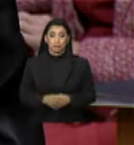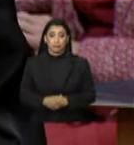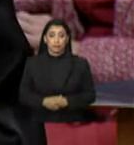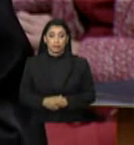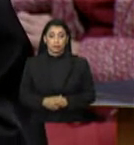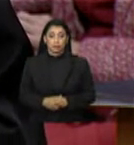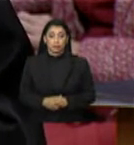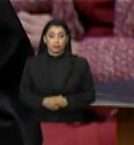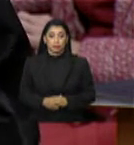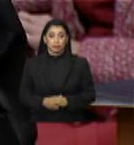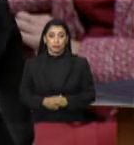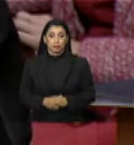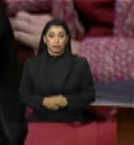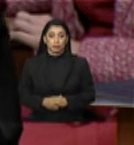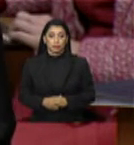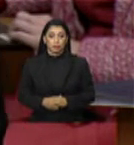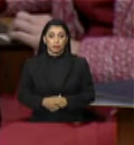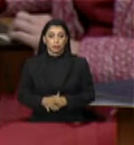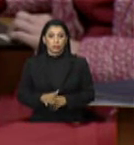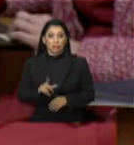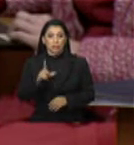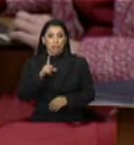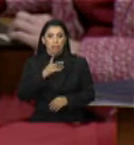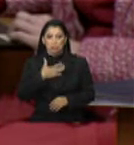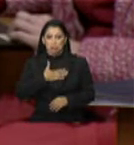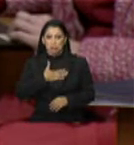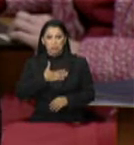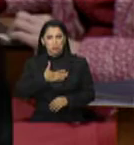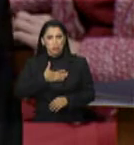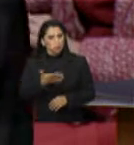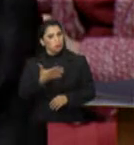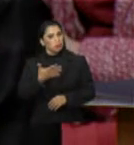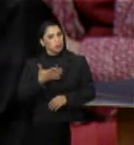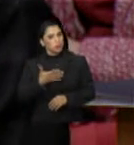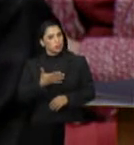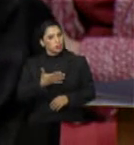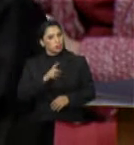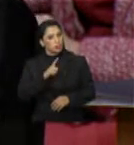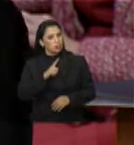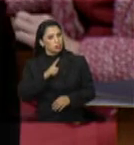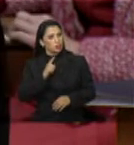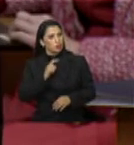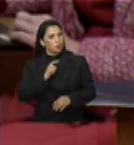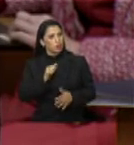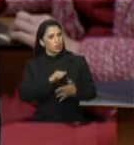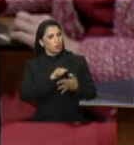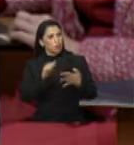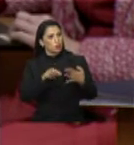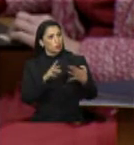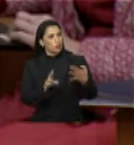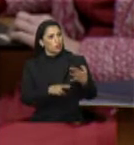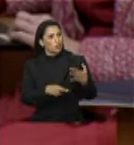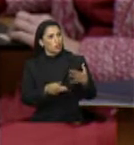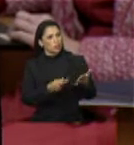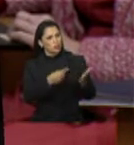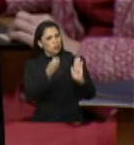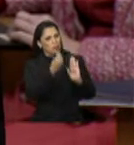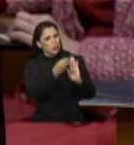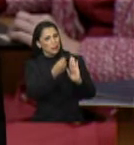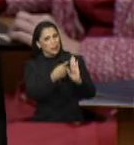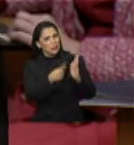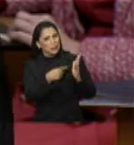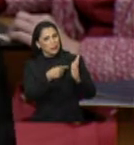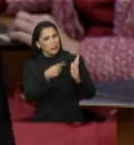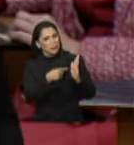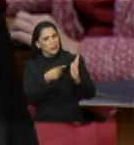fomos tomados com uma certa surpresa excelentes com os argumentos que foram trazidos no Agravo interno que foi